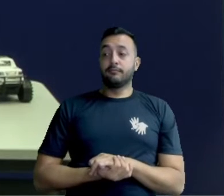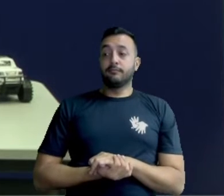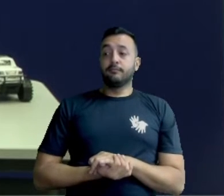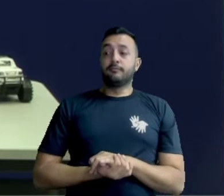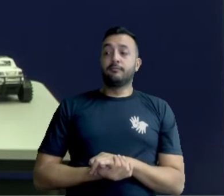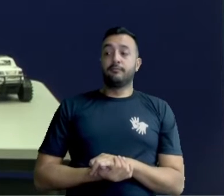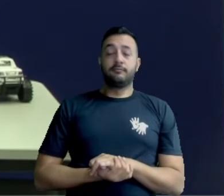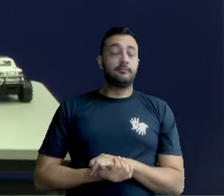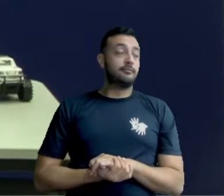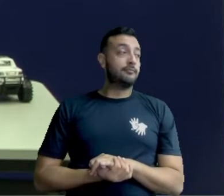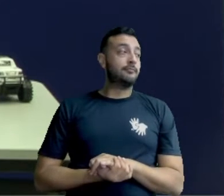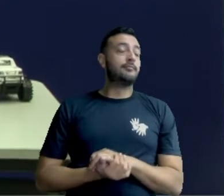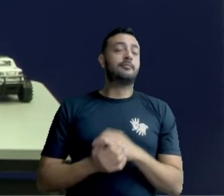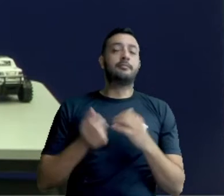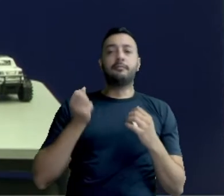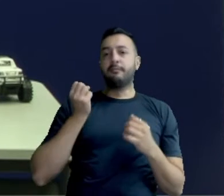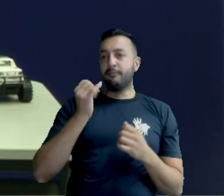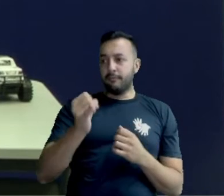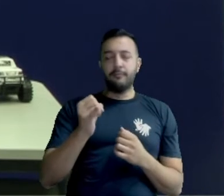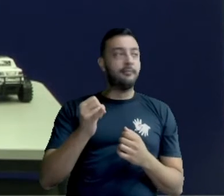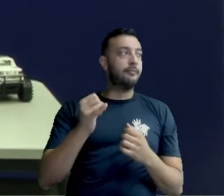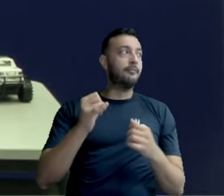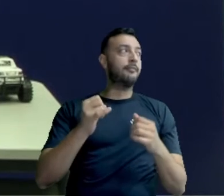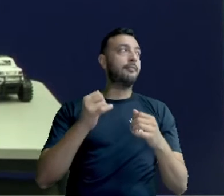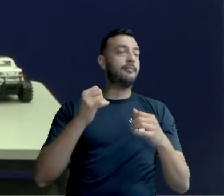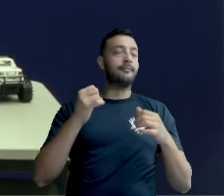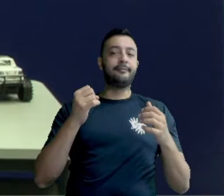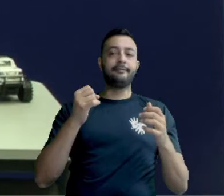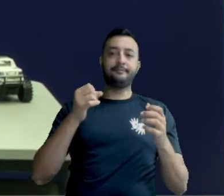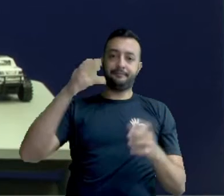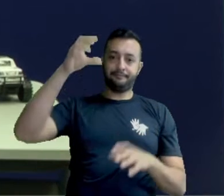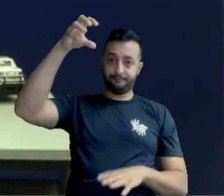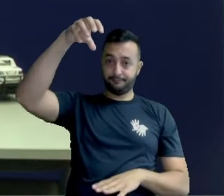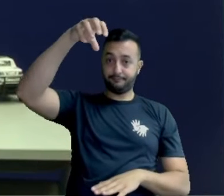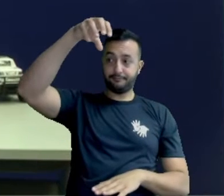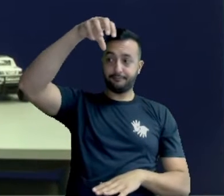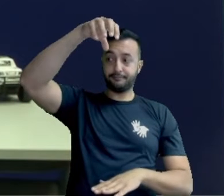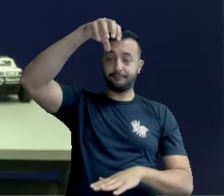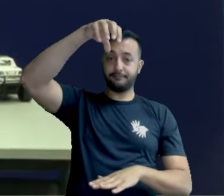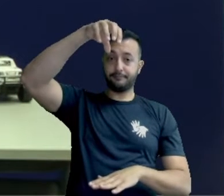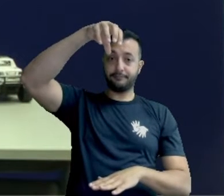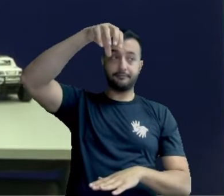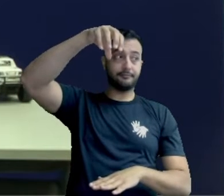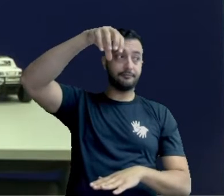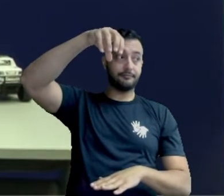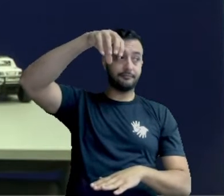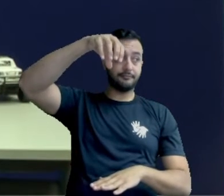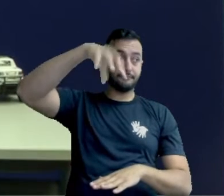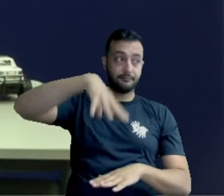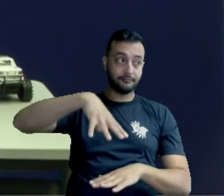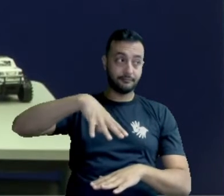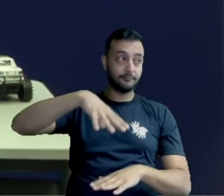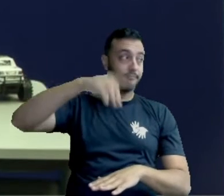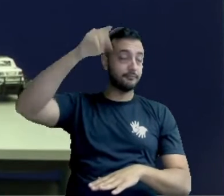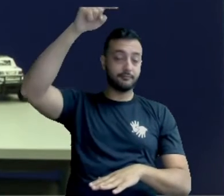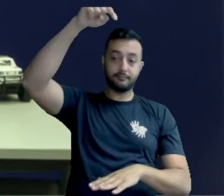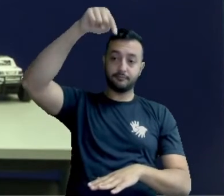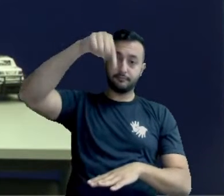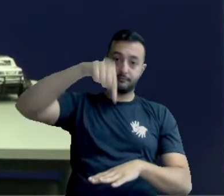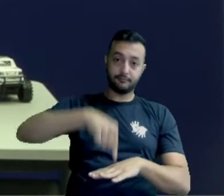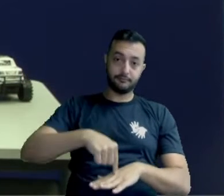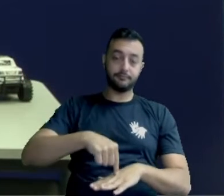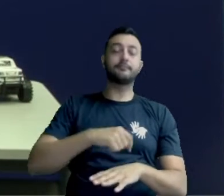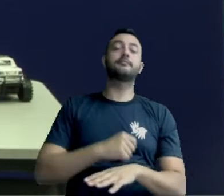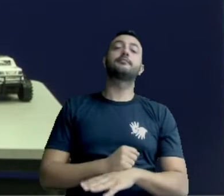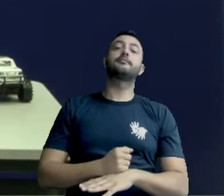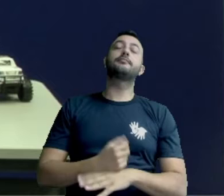Vou pegar o seguinte. Se eu lançar esse objeto aqui diretamente na Terra, esse